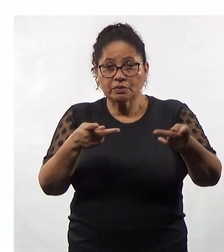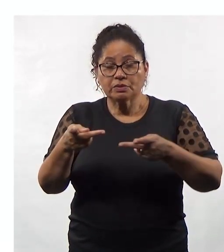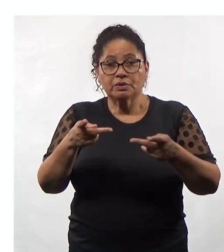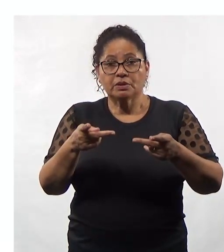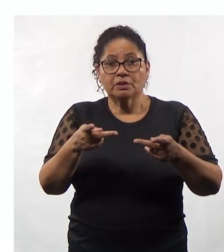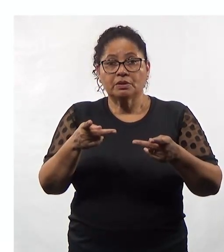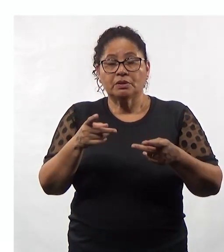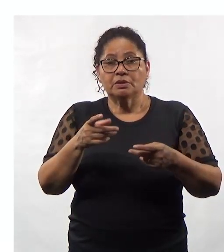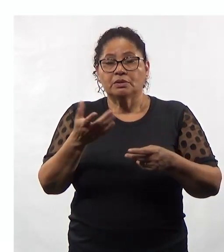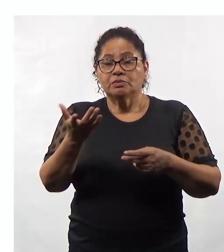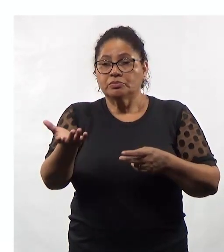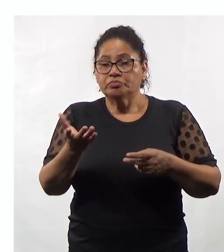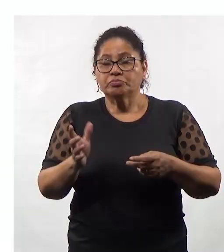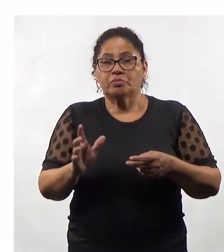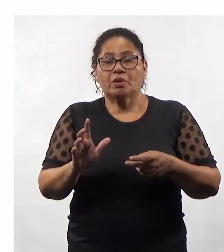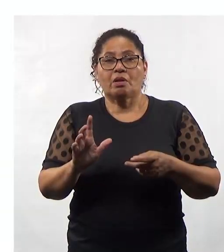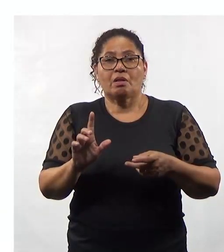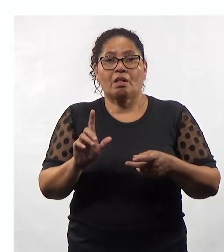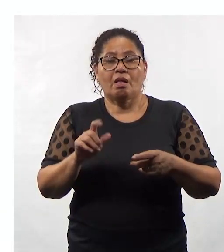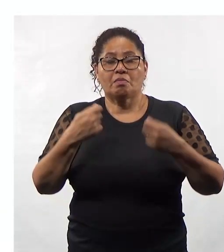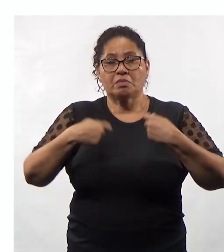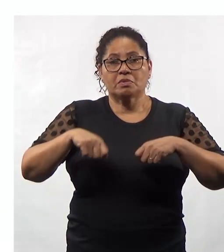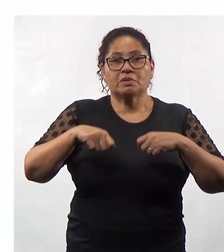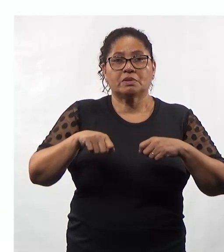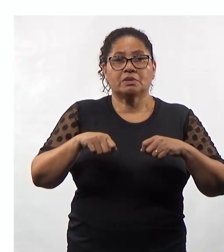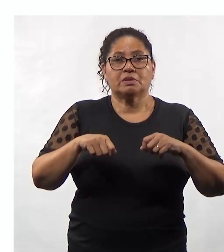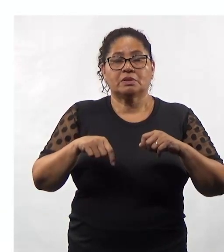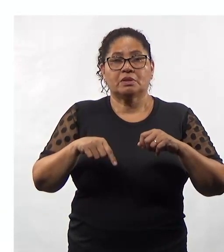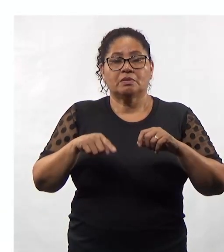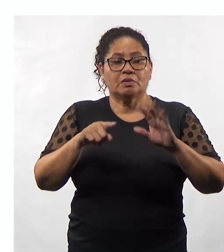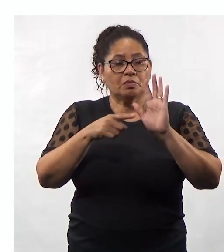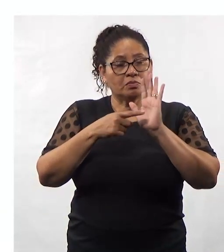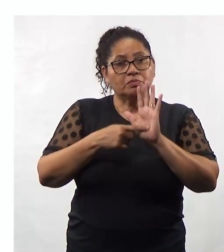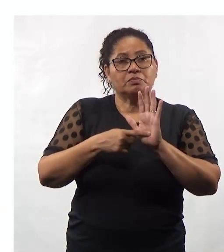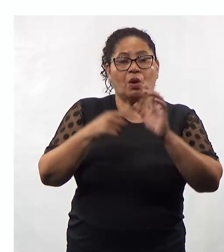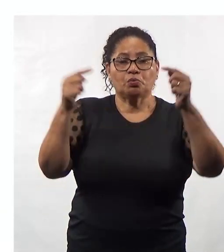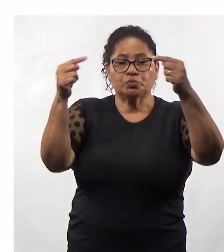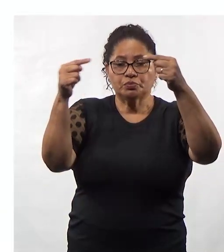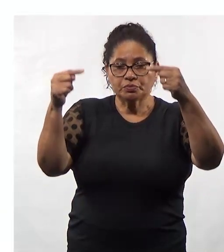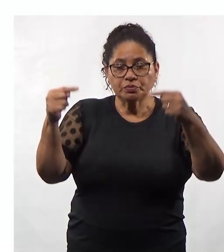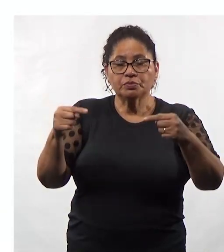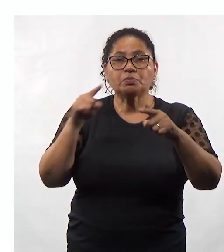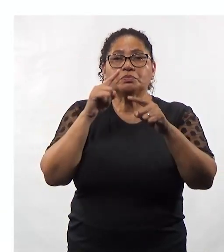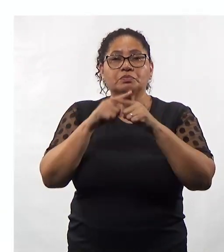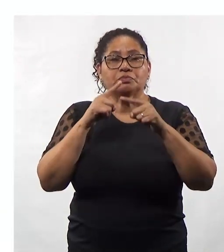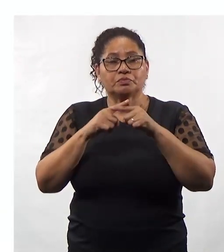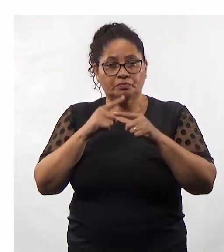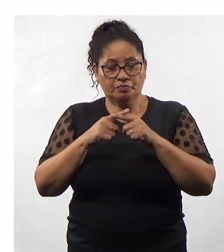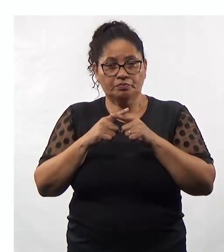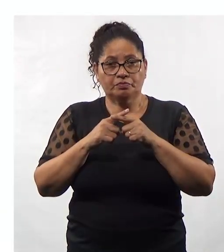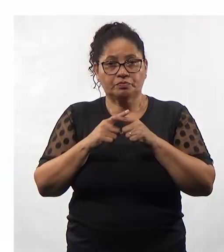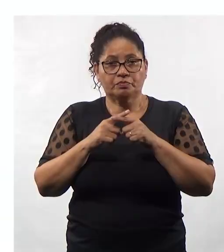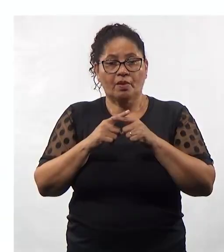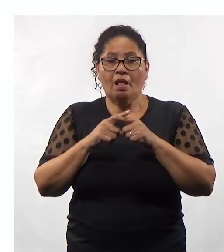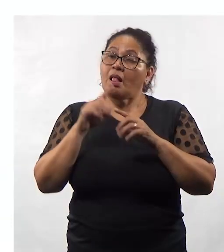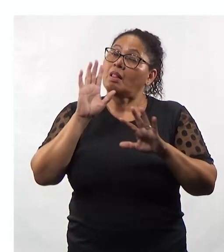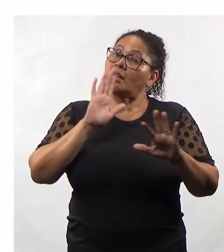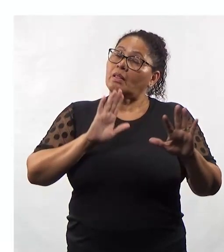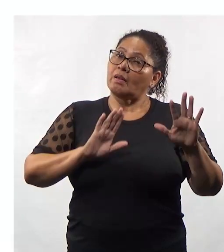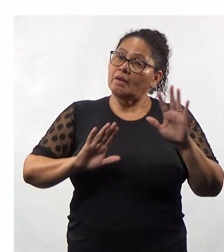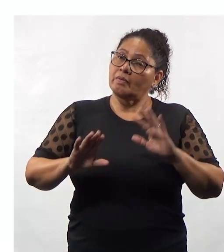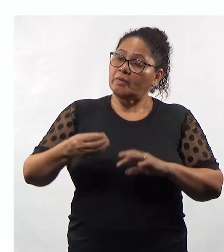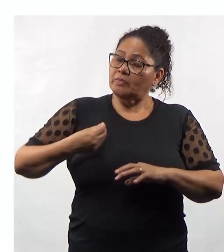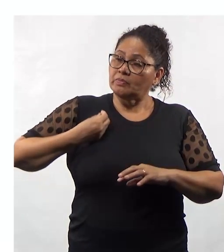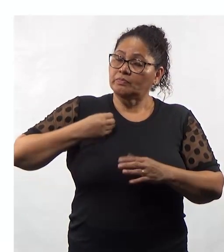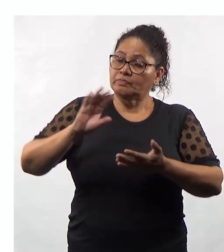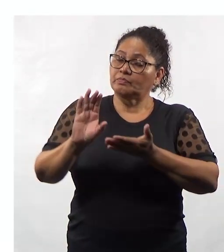que não queremos eliminar os projetos, mas precisamos estabelecer esses critérios. Por quê? Porque